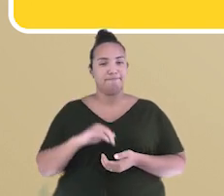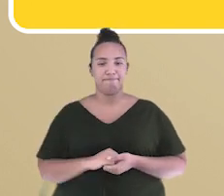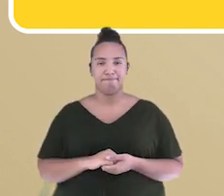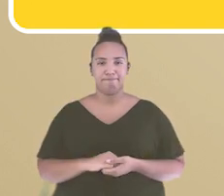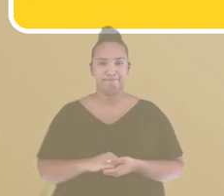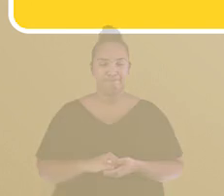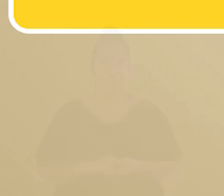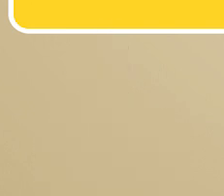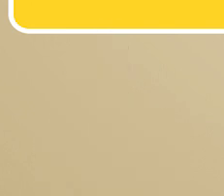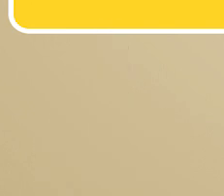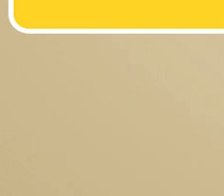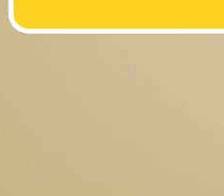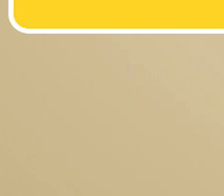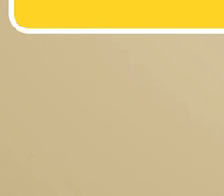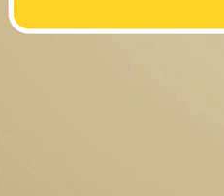e me responda.